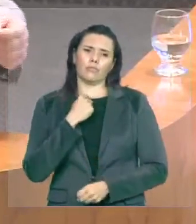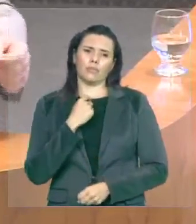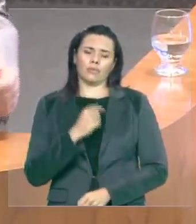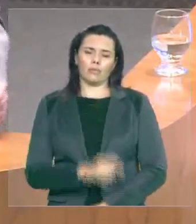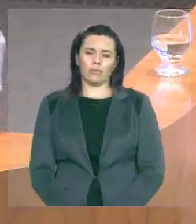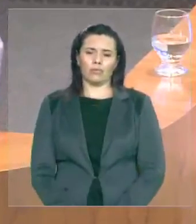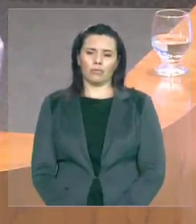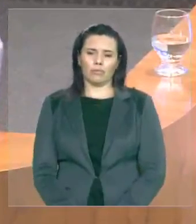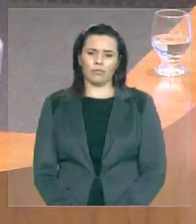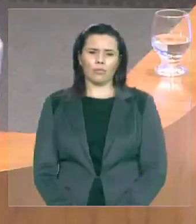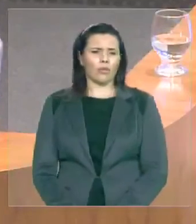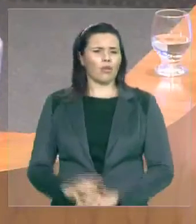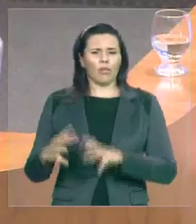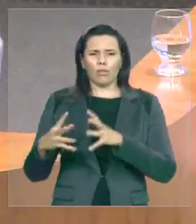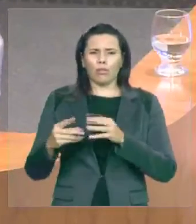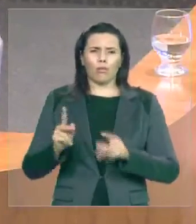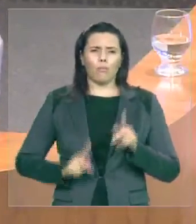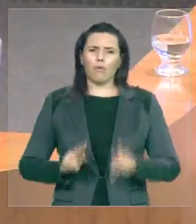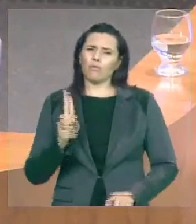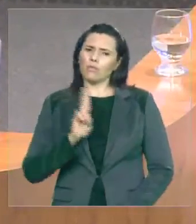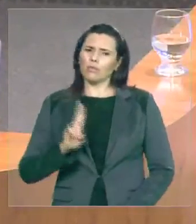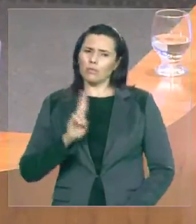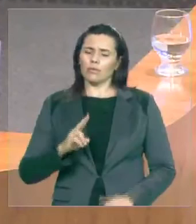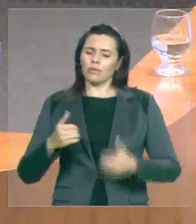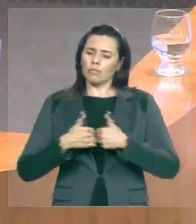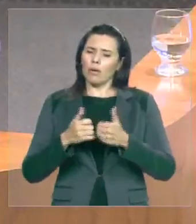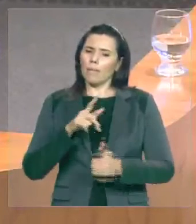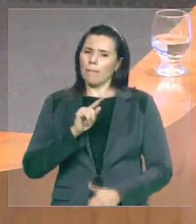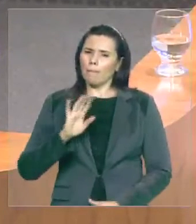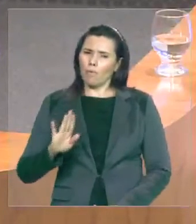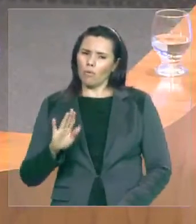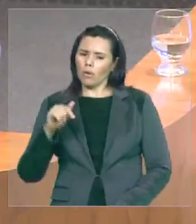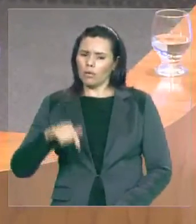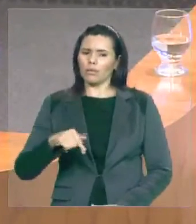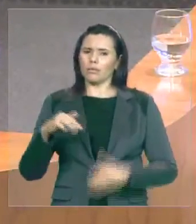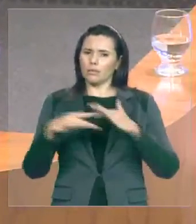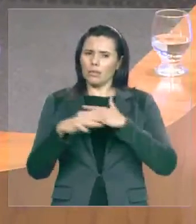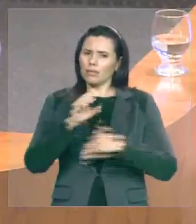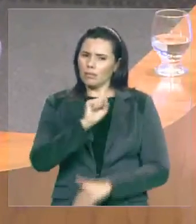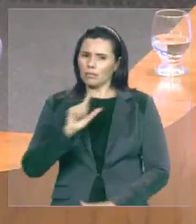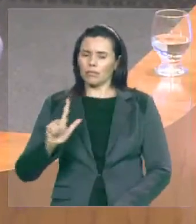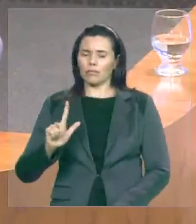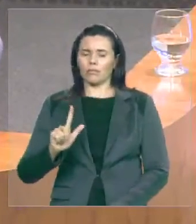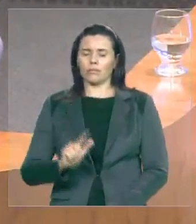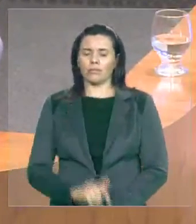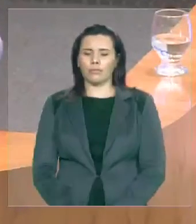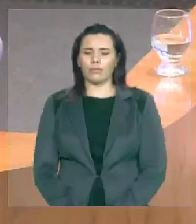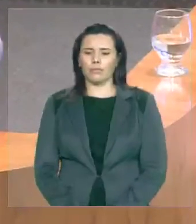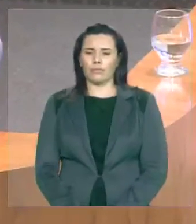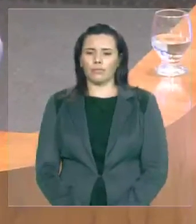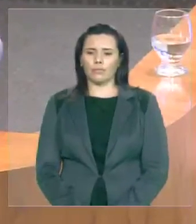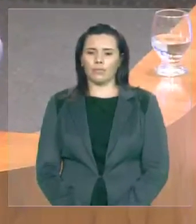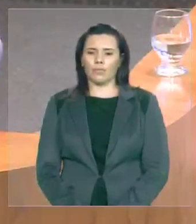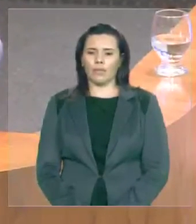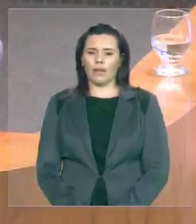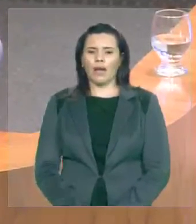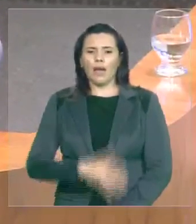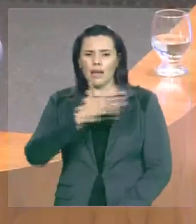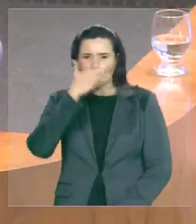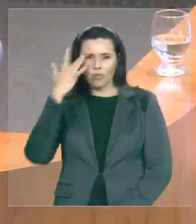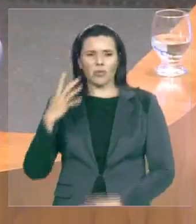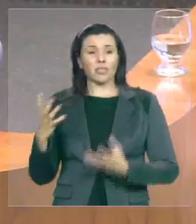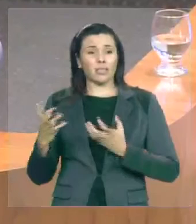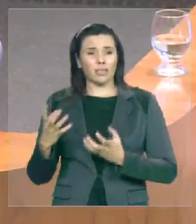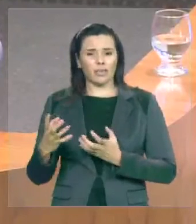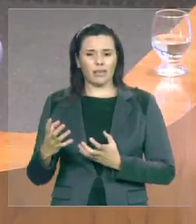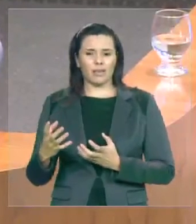pelos usuários da nossa querida cidade de São Luís. E para aqueles que pretendem